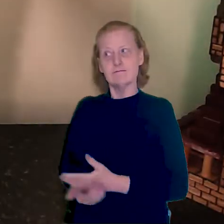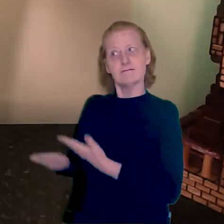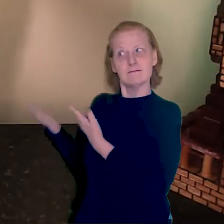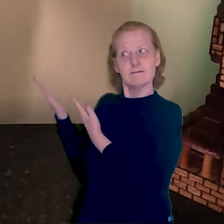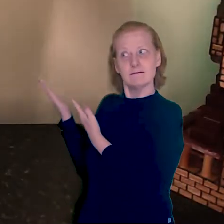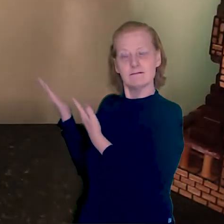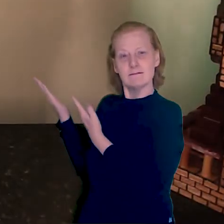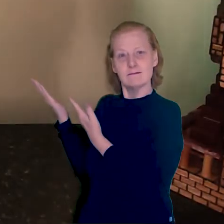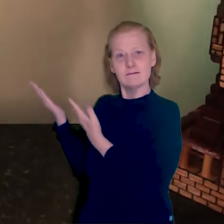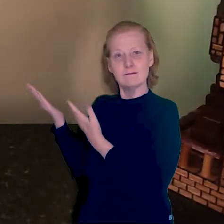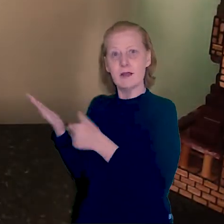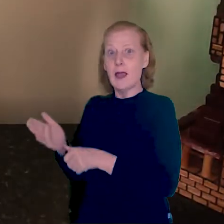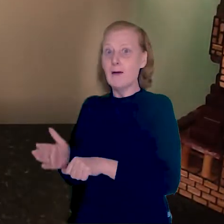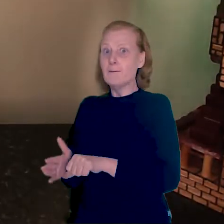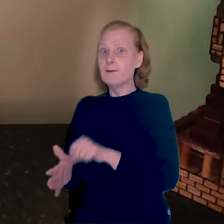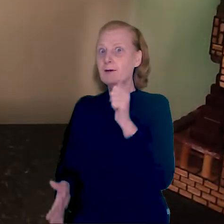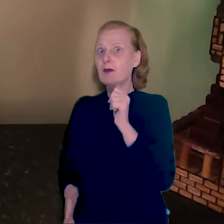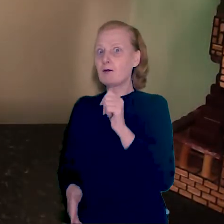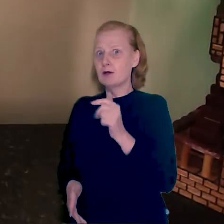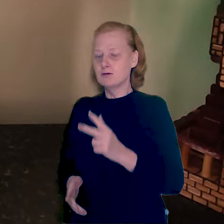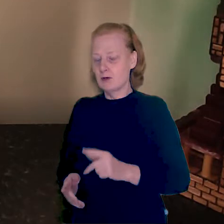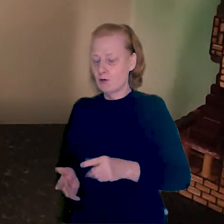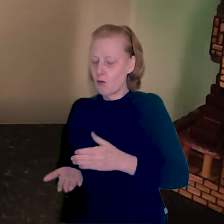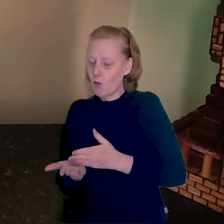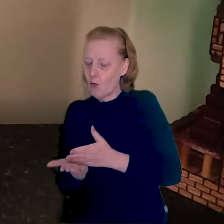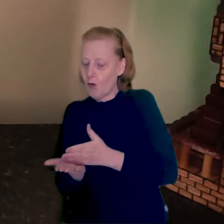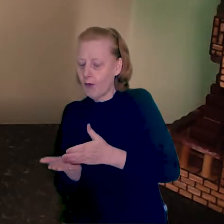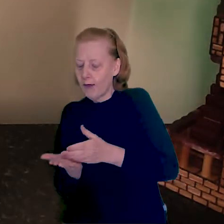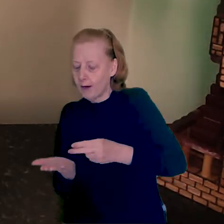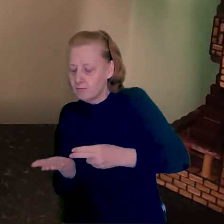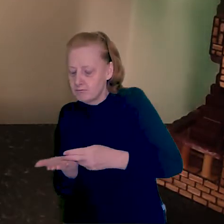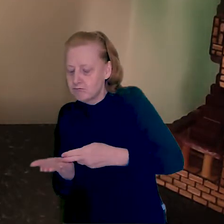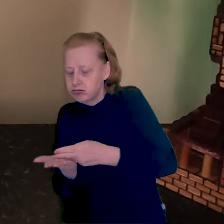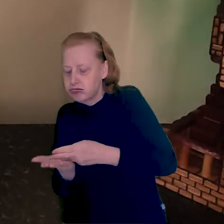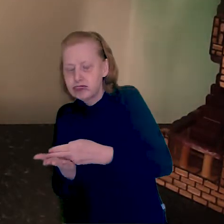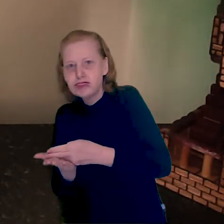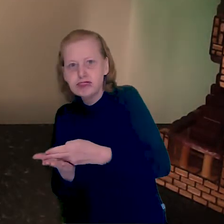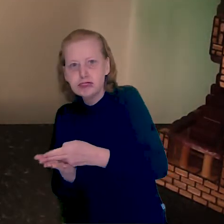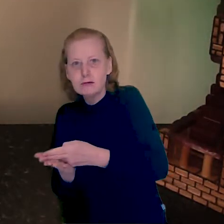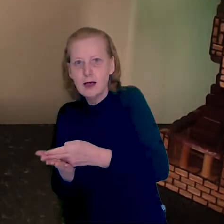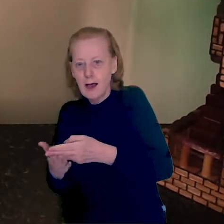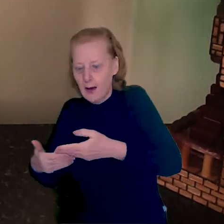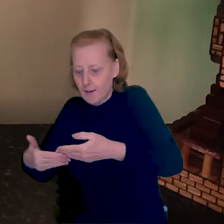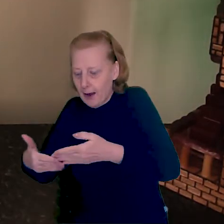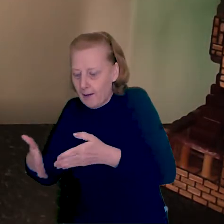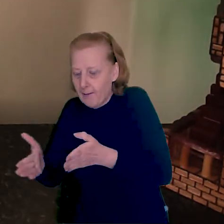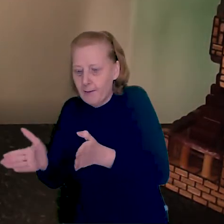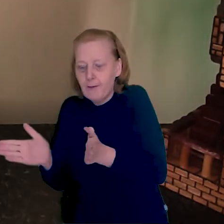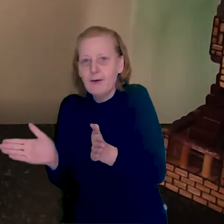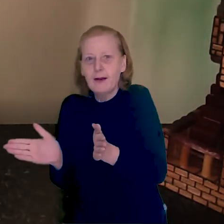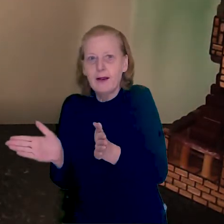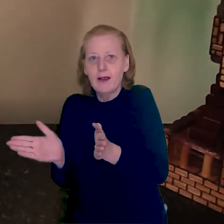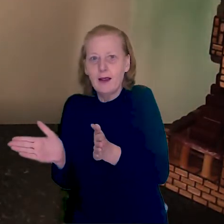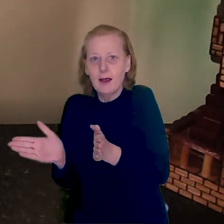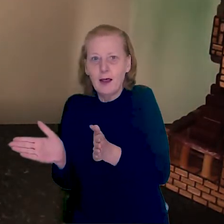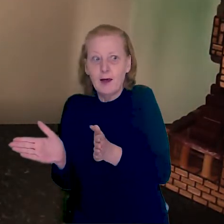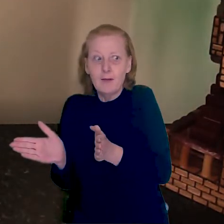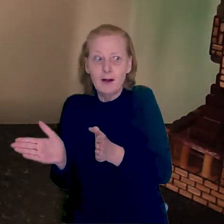então. Primeiramente, a gente vai fazer um corte em cima da garrafa para tentar tirar o máximo possível de fuorídeo.